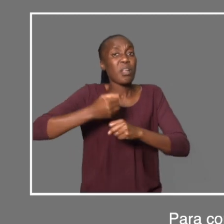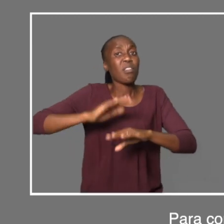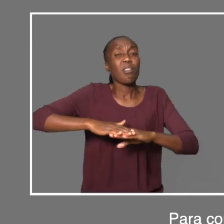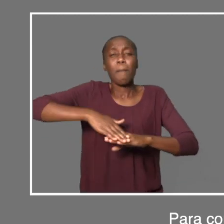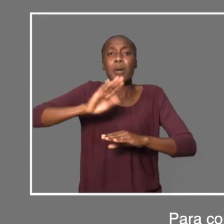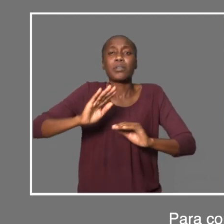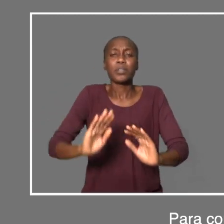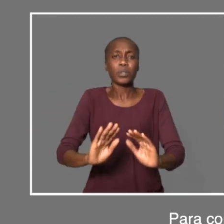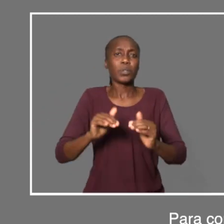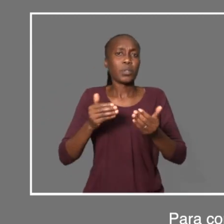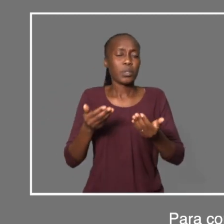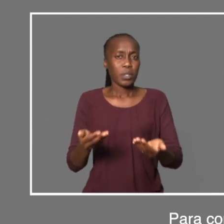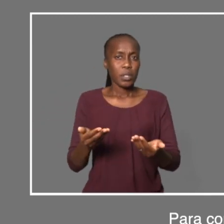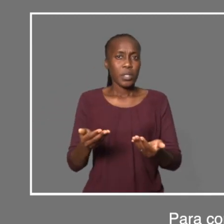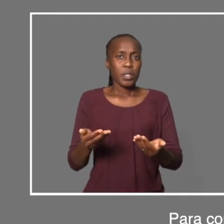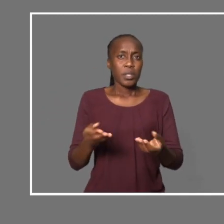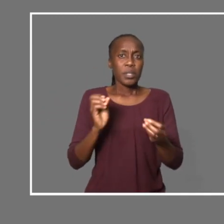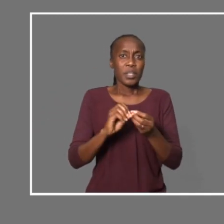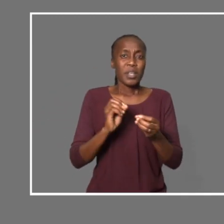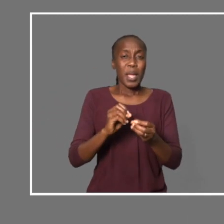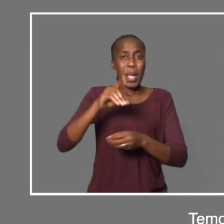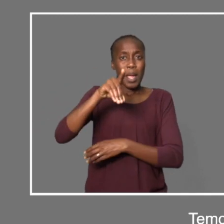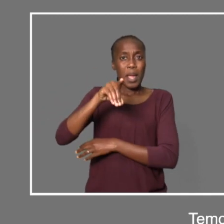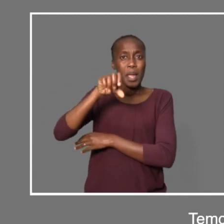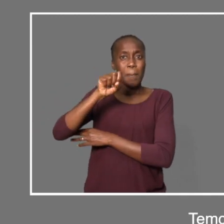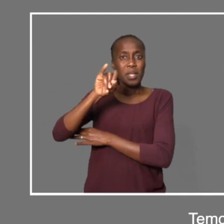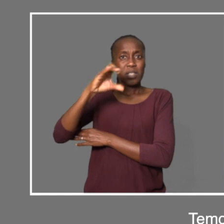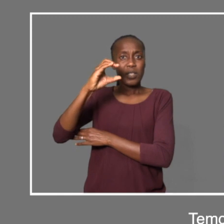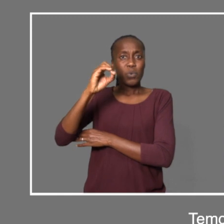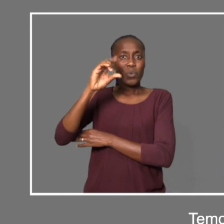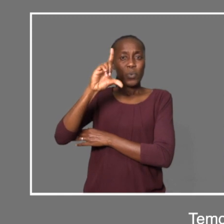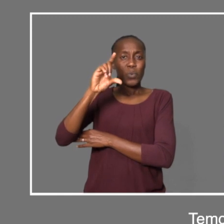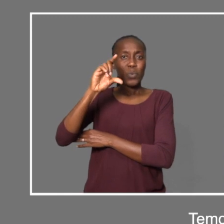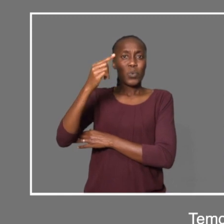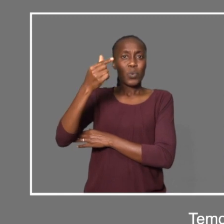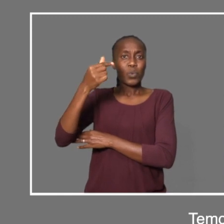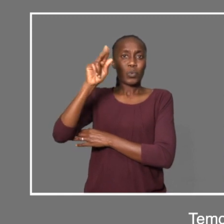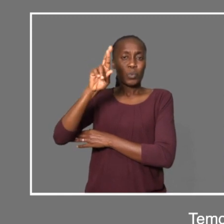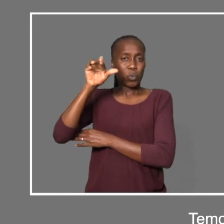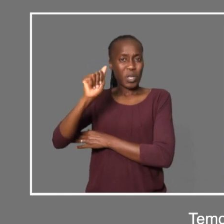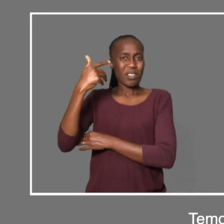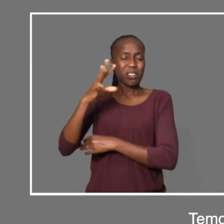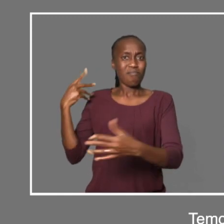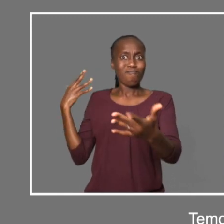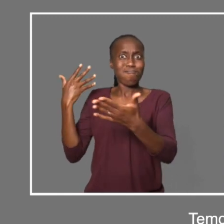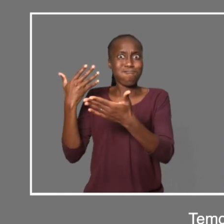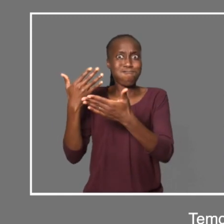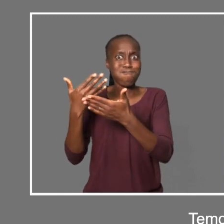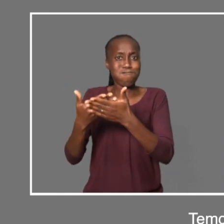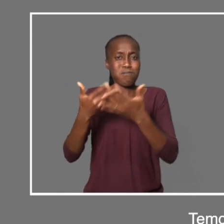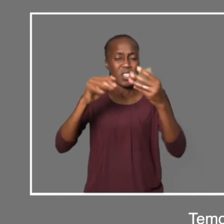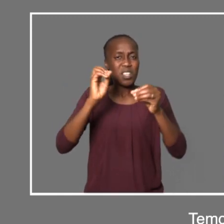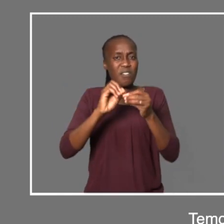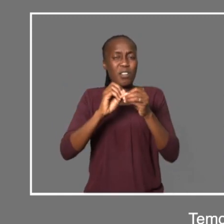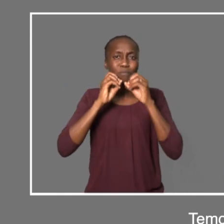vitime propõe algumas medidas temos feito muitos trabalhos trabalhos esses que vão